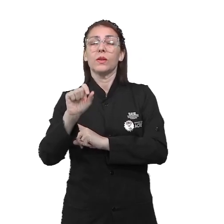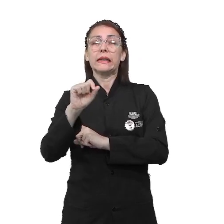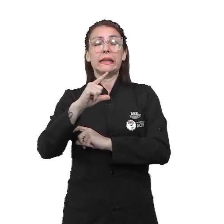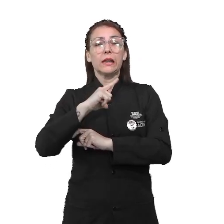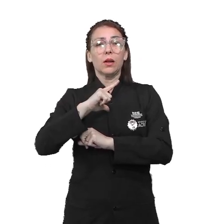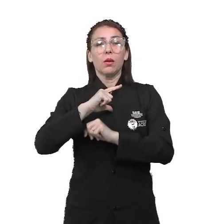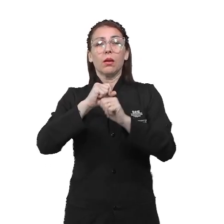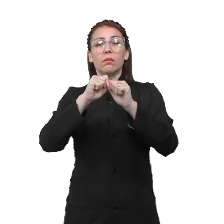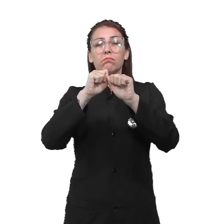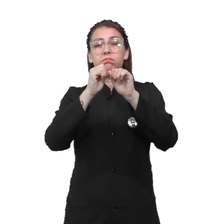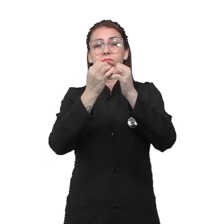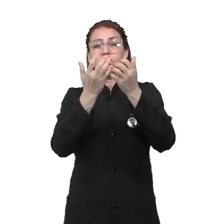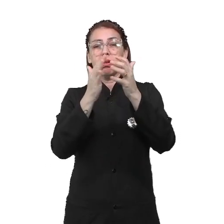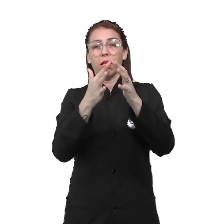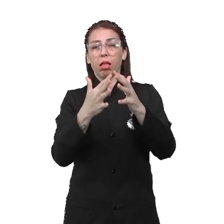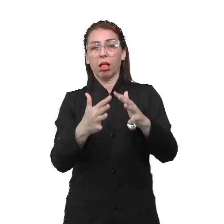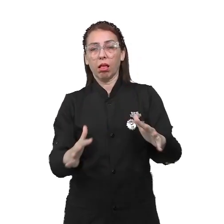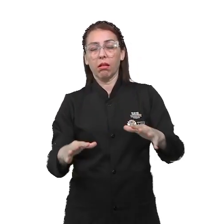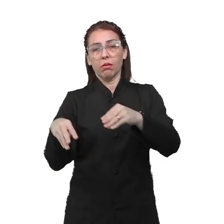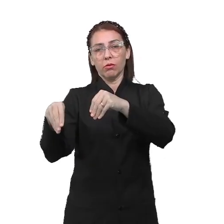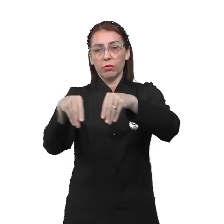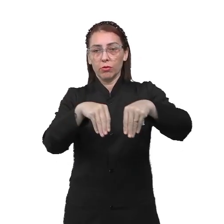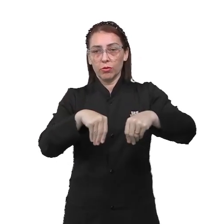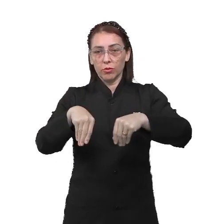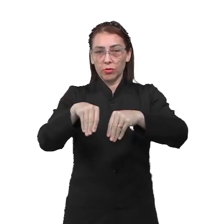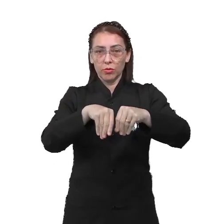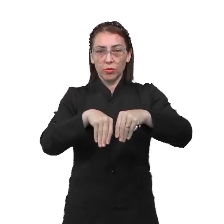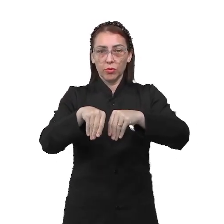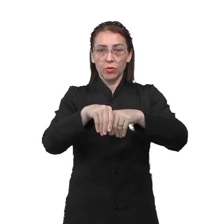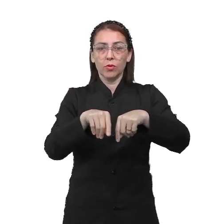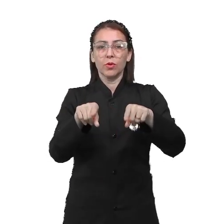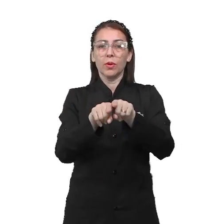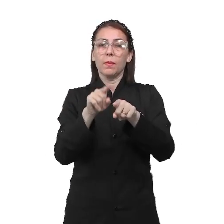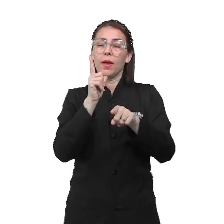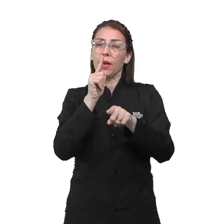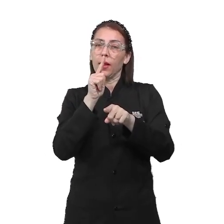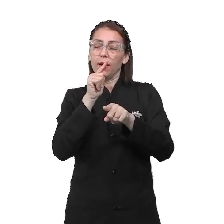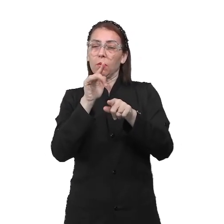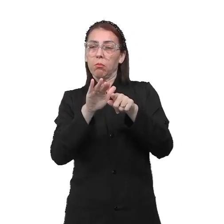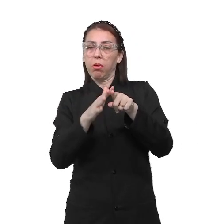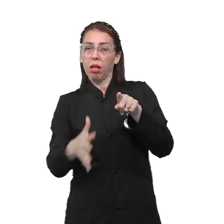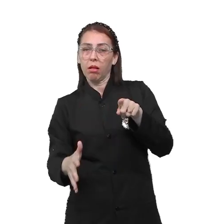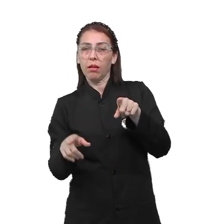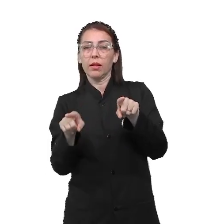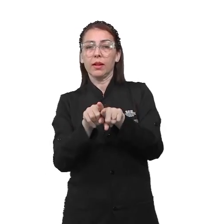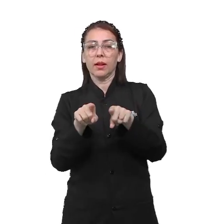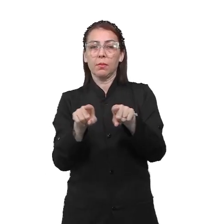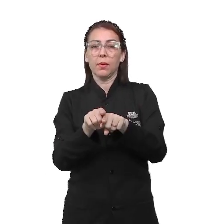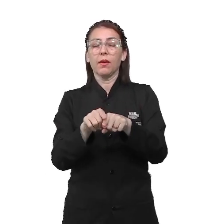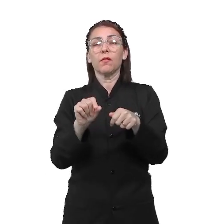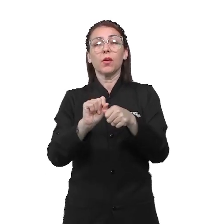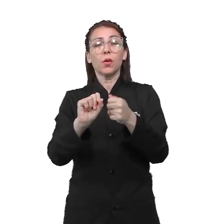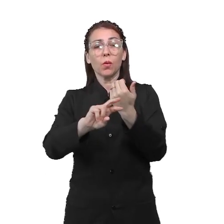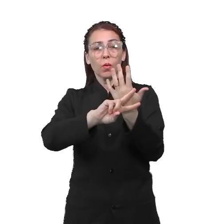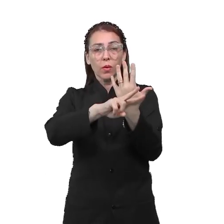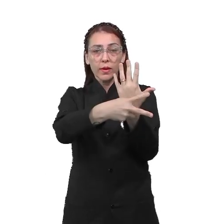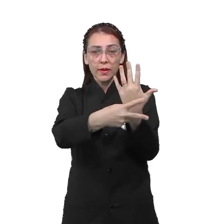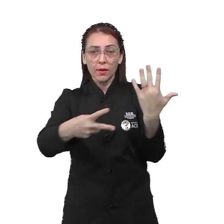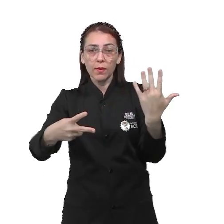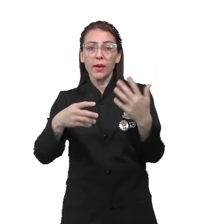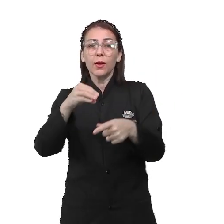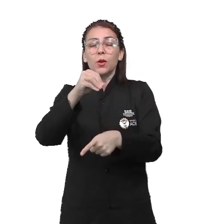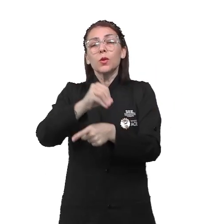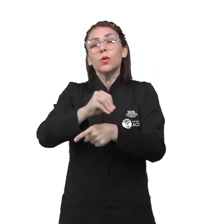temos uma erosão maior do solo, assoreamento de rios e a desertificação. Ou